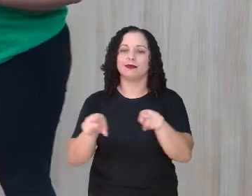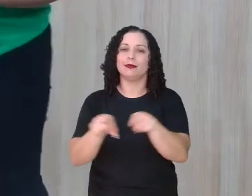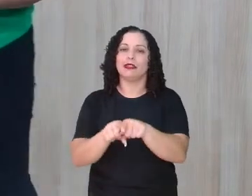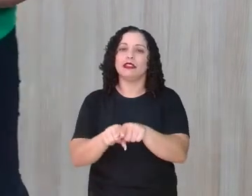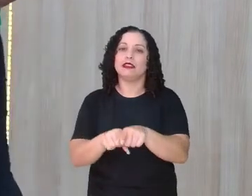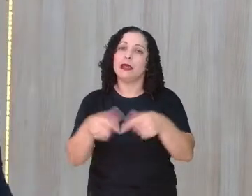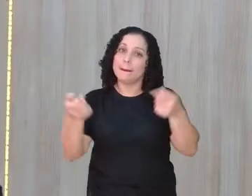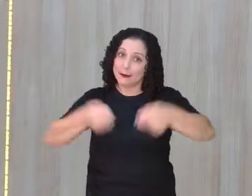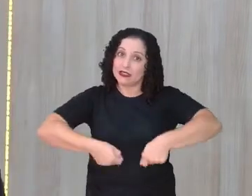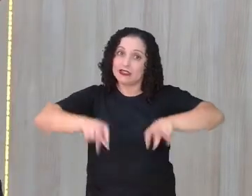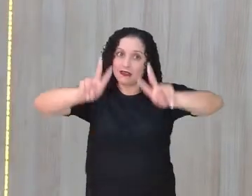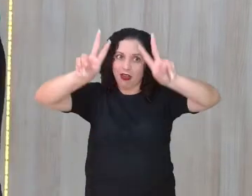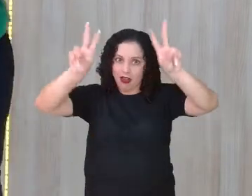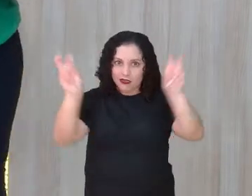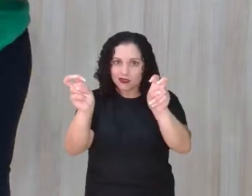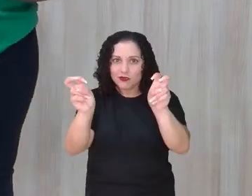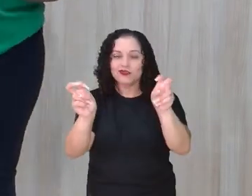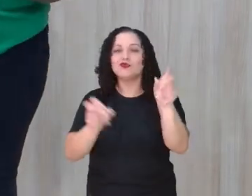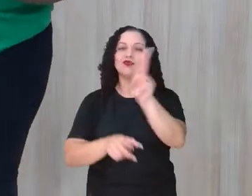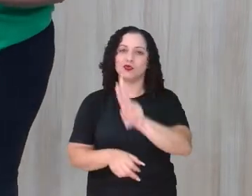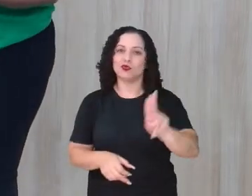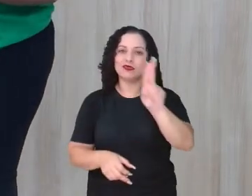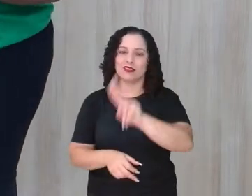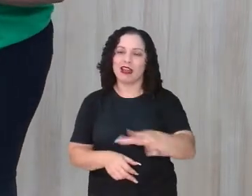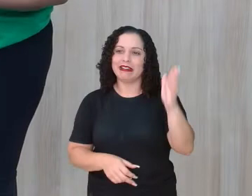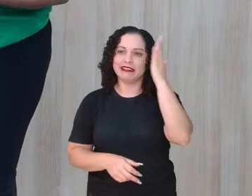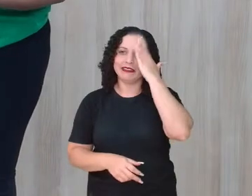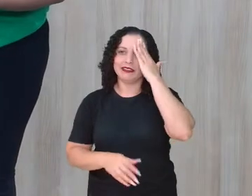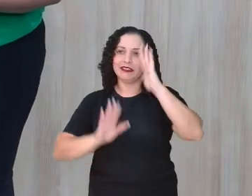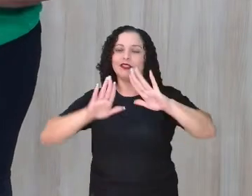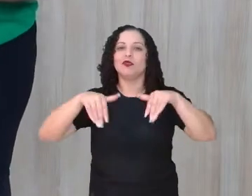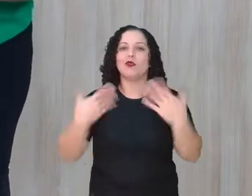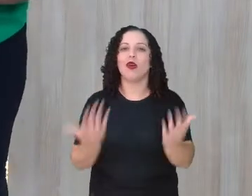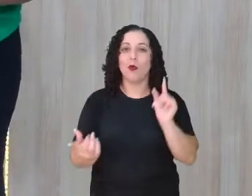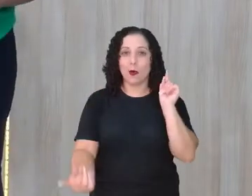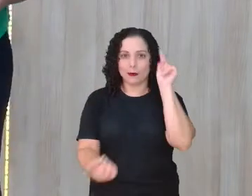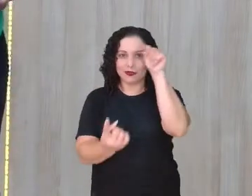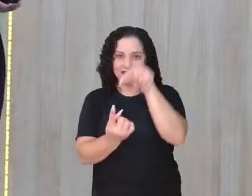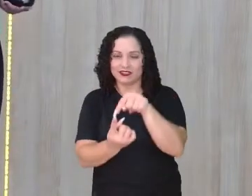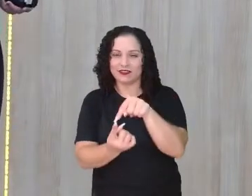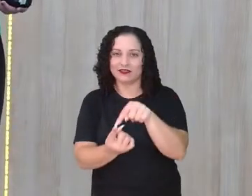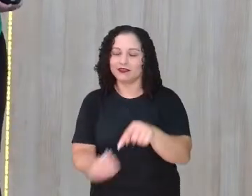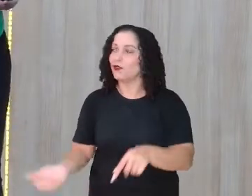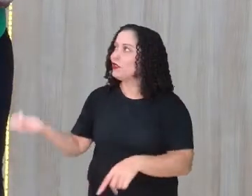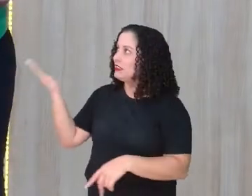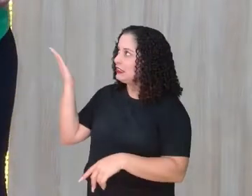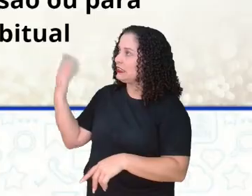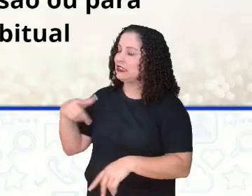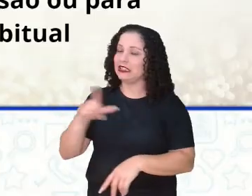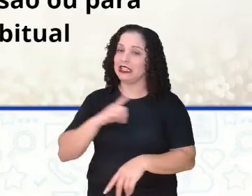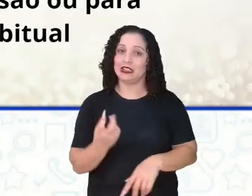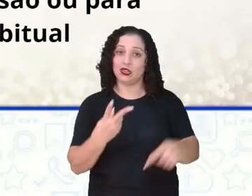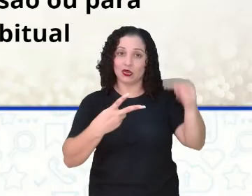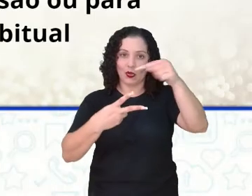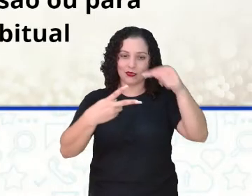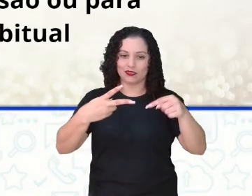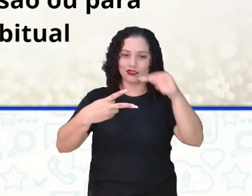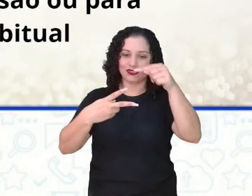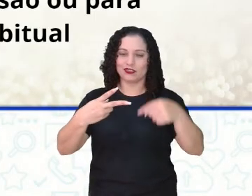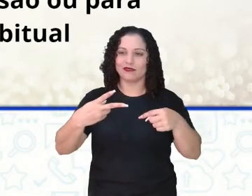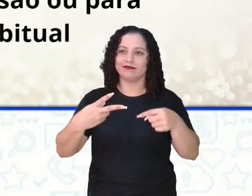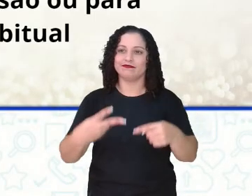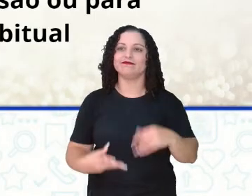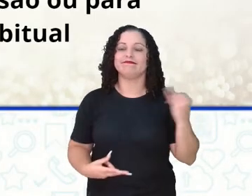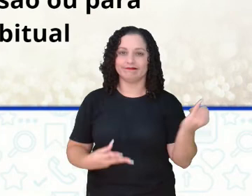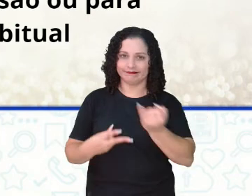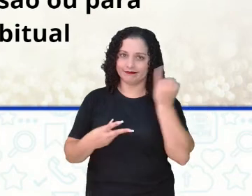usar aspas? E a gente precisa entender a função dela. Então, eu trouxe aí duas funções. Tem mais,